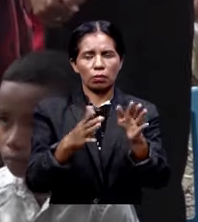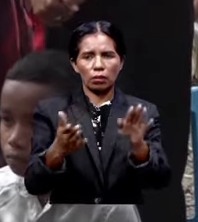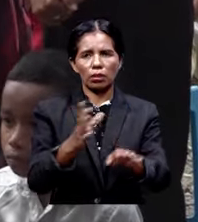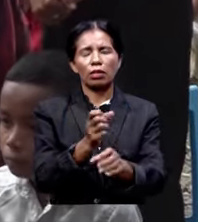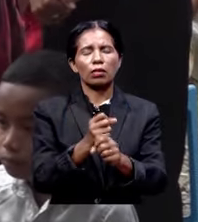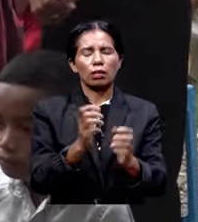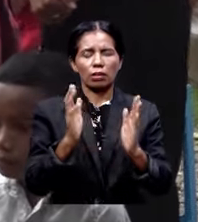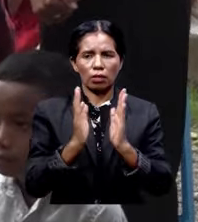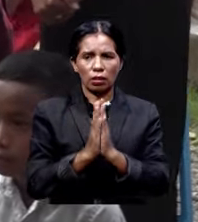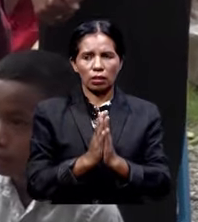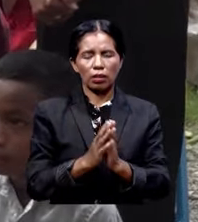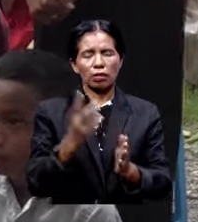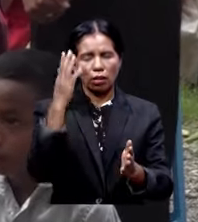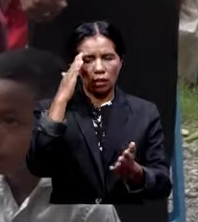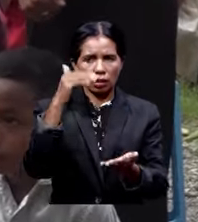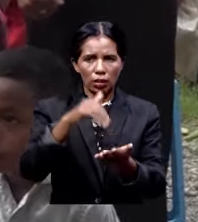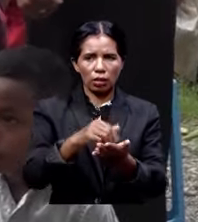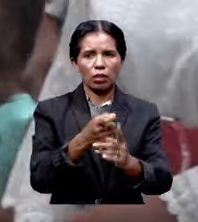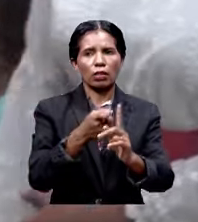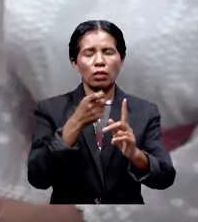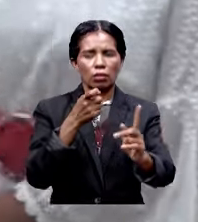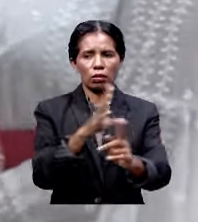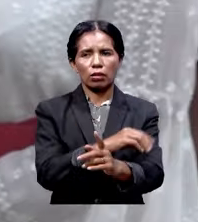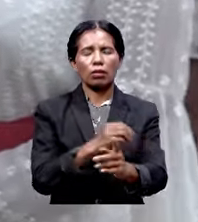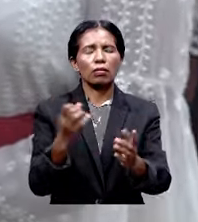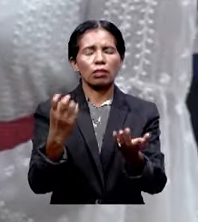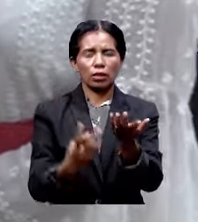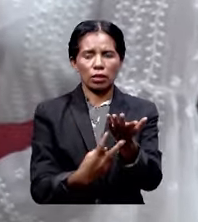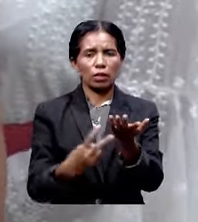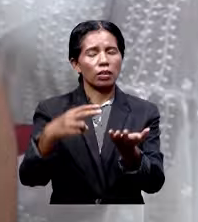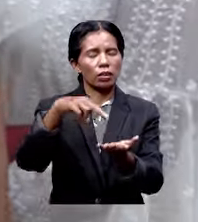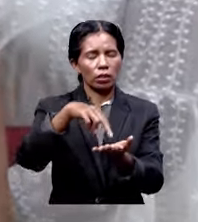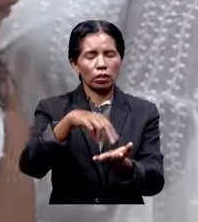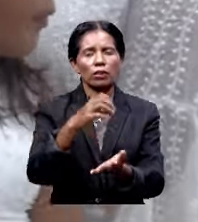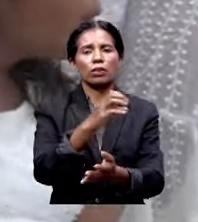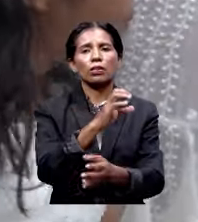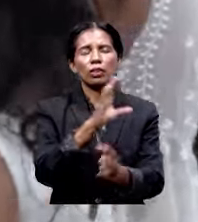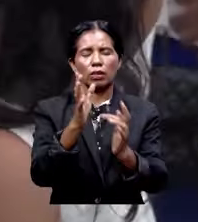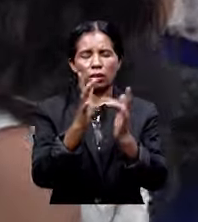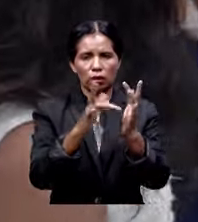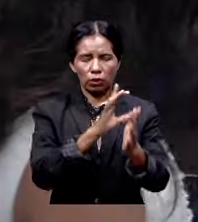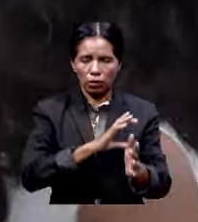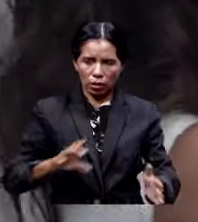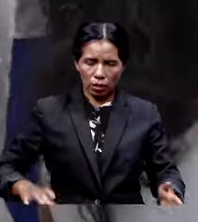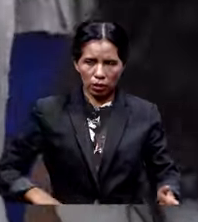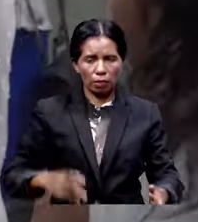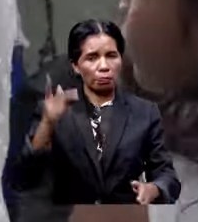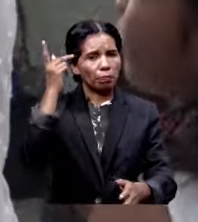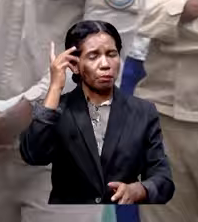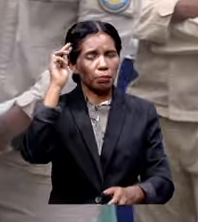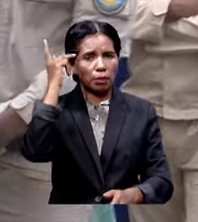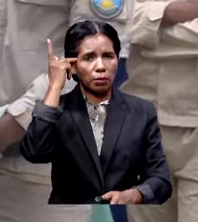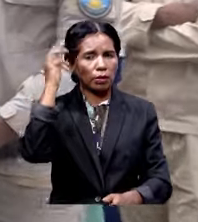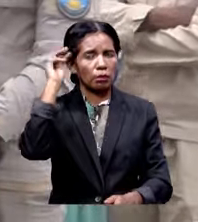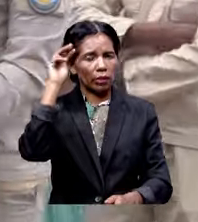halo autoreflexão clean, lhe russe ressurreição de Jesus Cristo, marom magnuan, manemessa. Primeiro-ministro Karela Sanana Guzmão, na